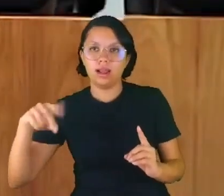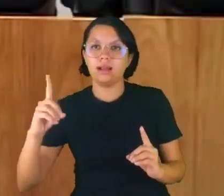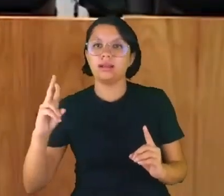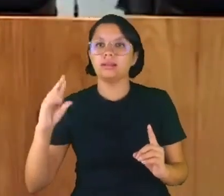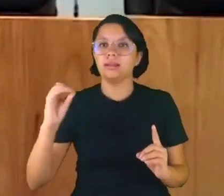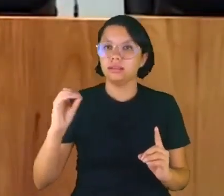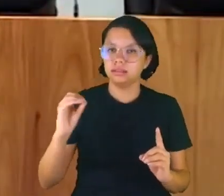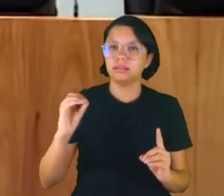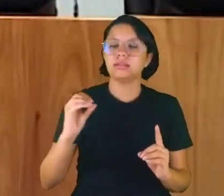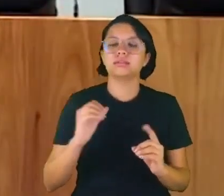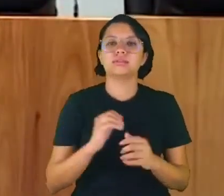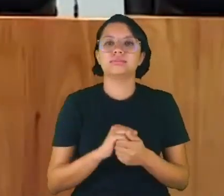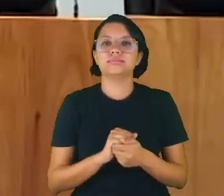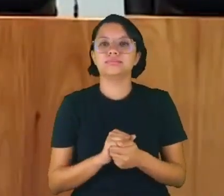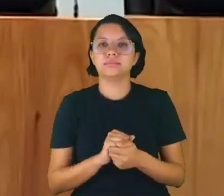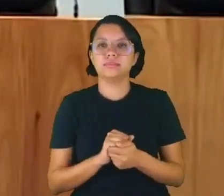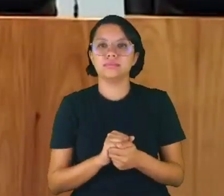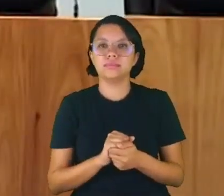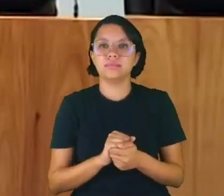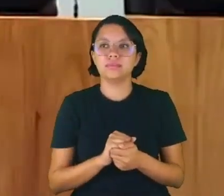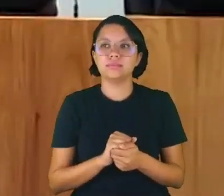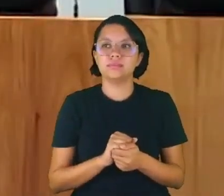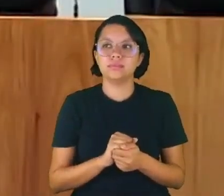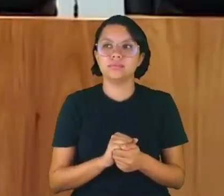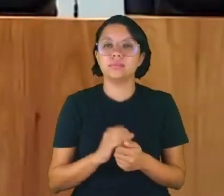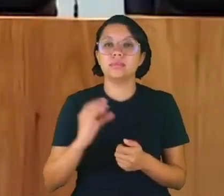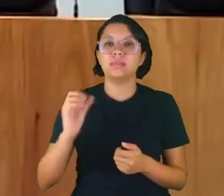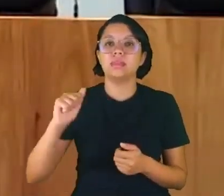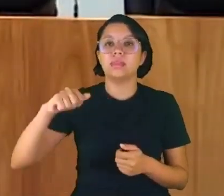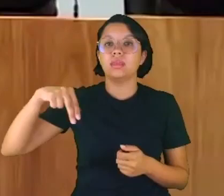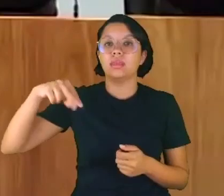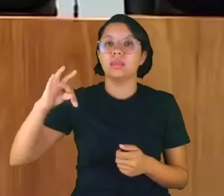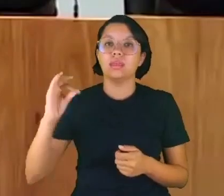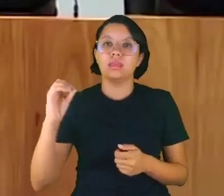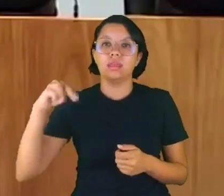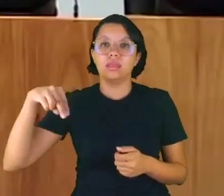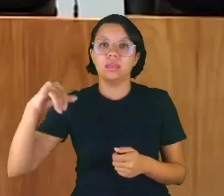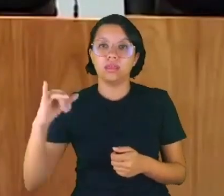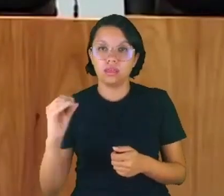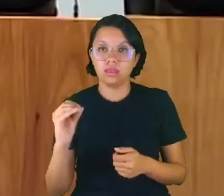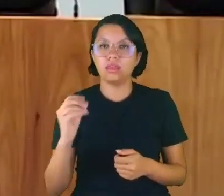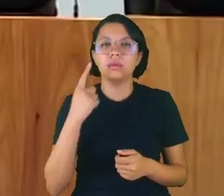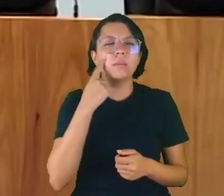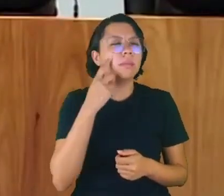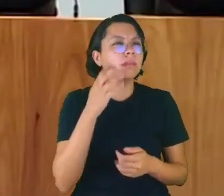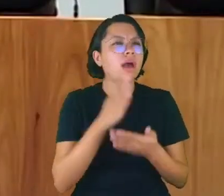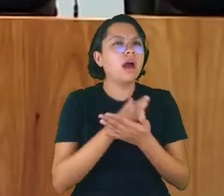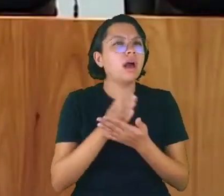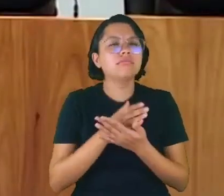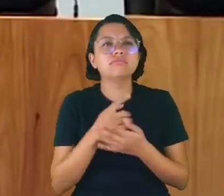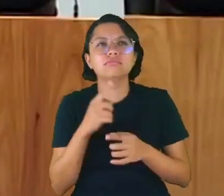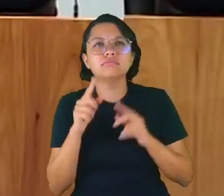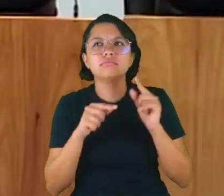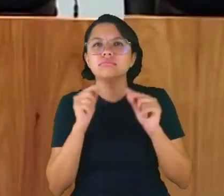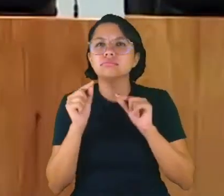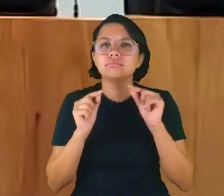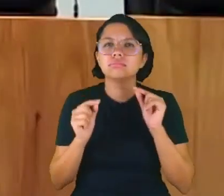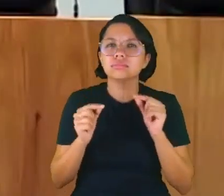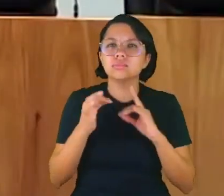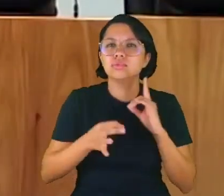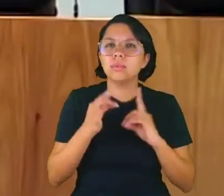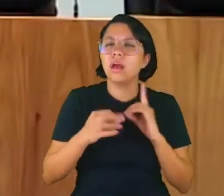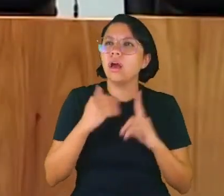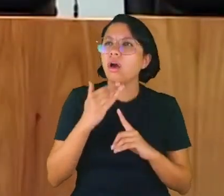dos Santos, doutor Antônio Morimoto, vejo mais alguém aqui dos